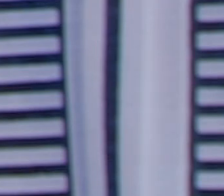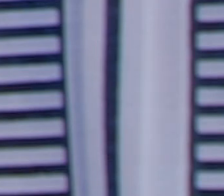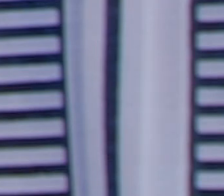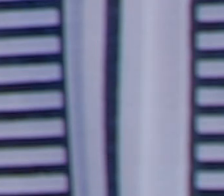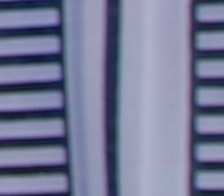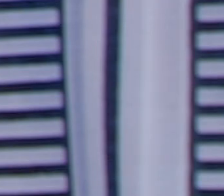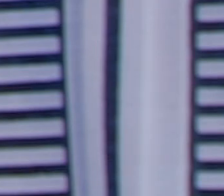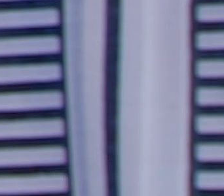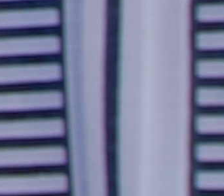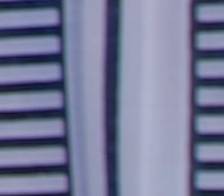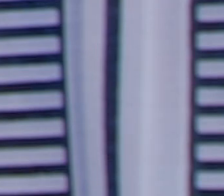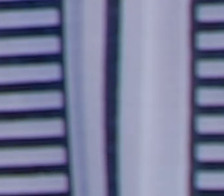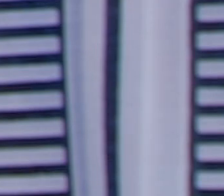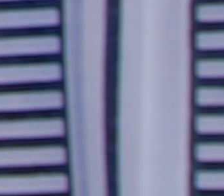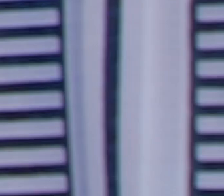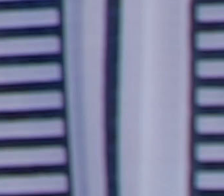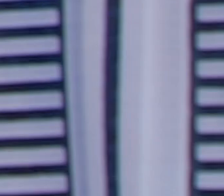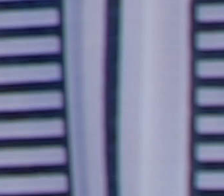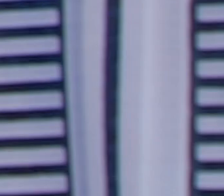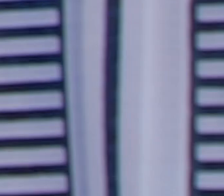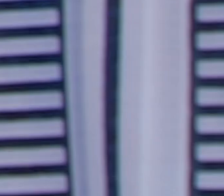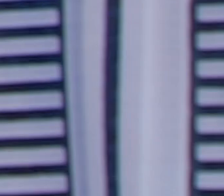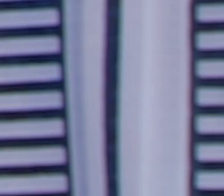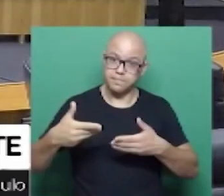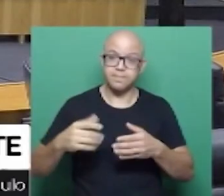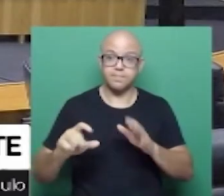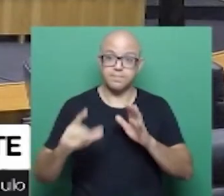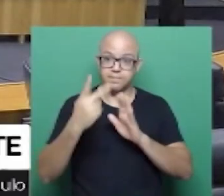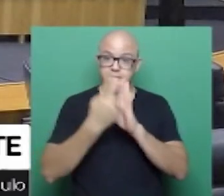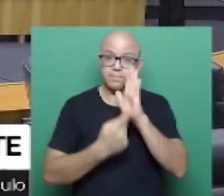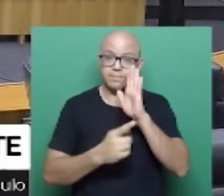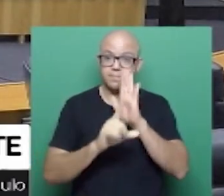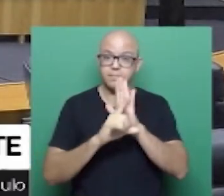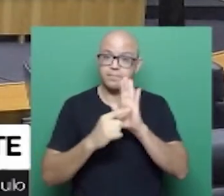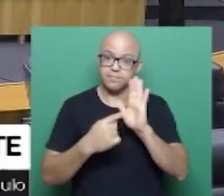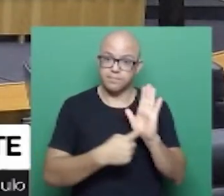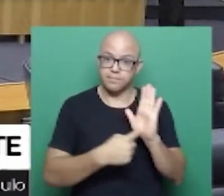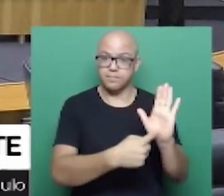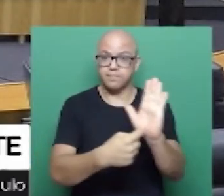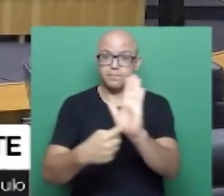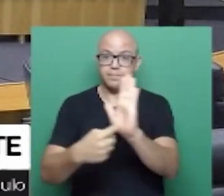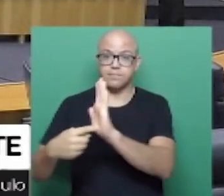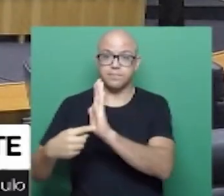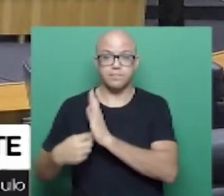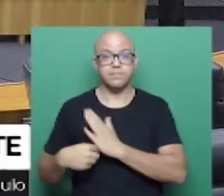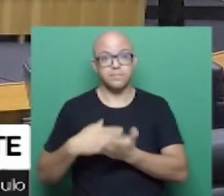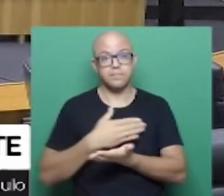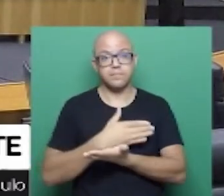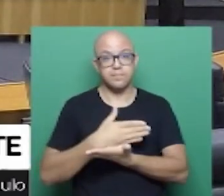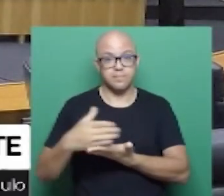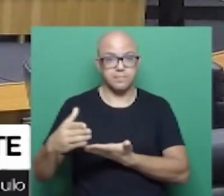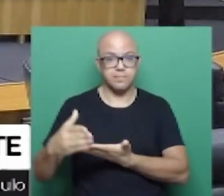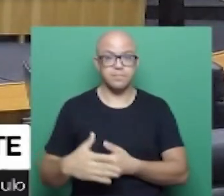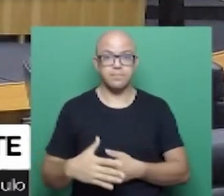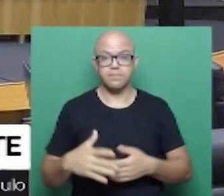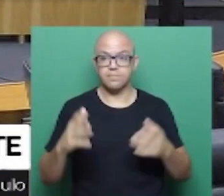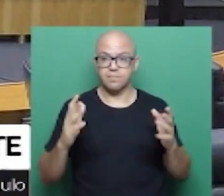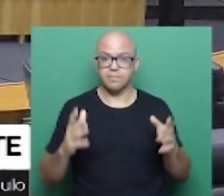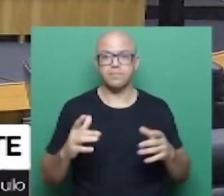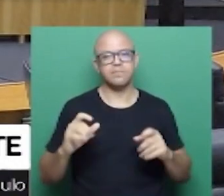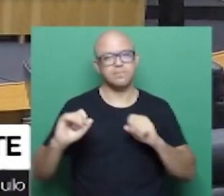Em destaque, o meio ambiente e as mudanças climáticas. O tema em discussão foi meio ambiente e mudanças